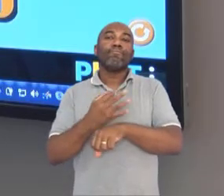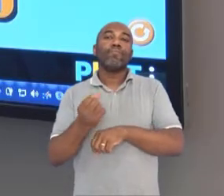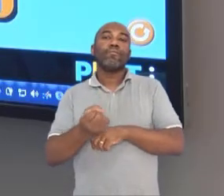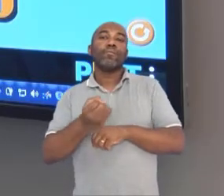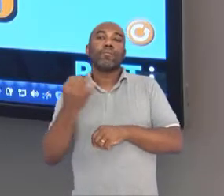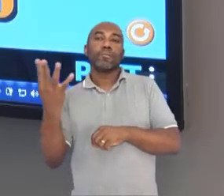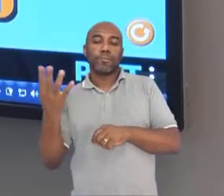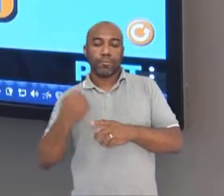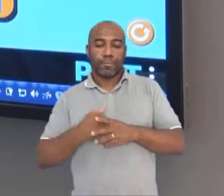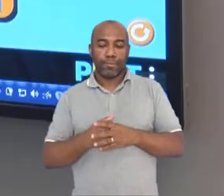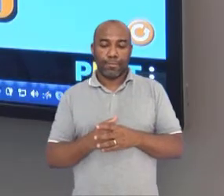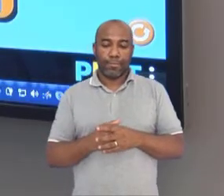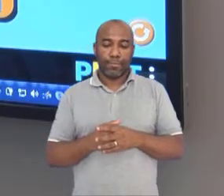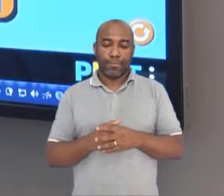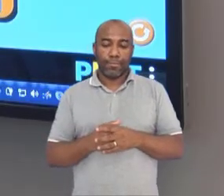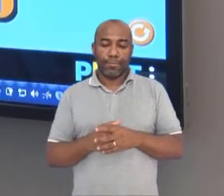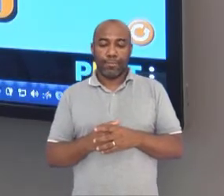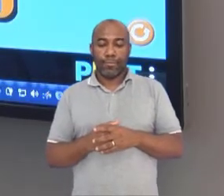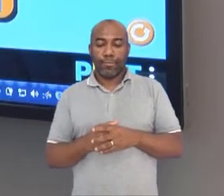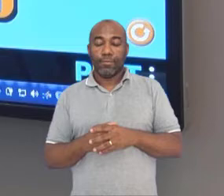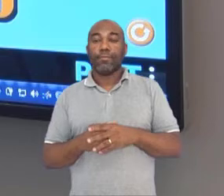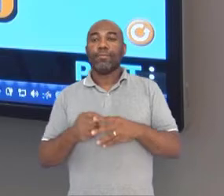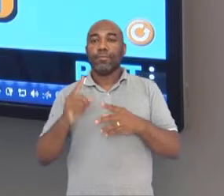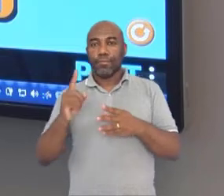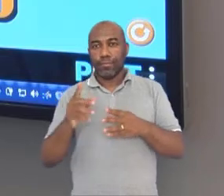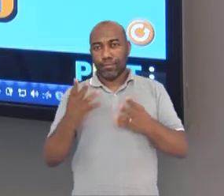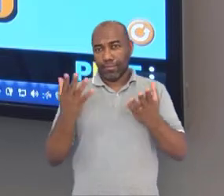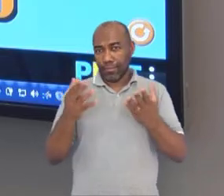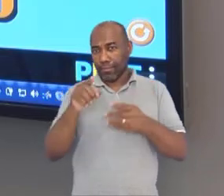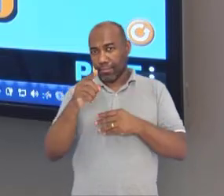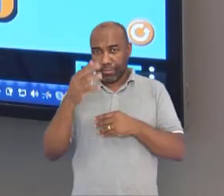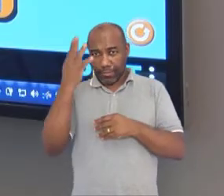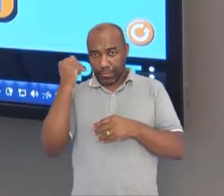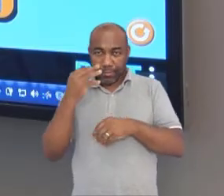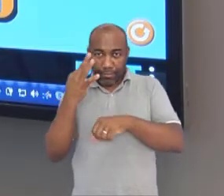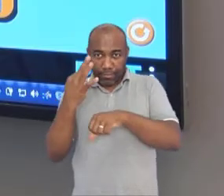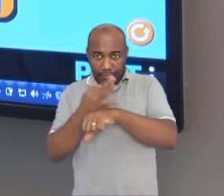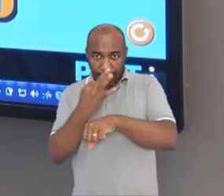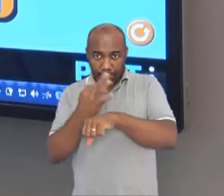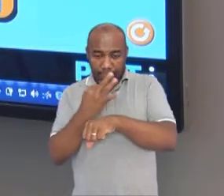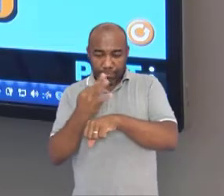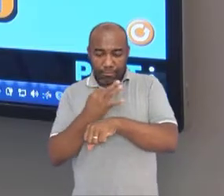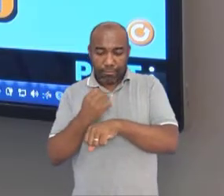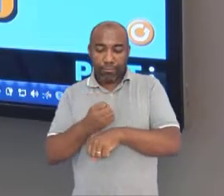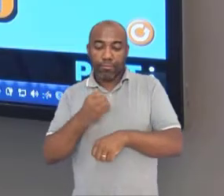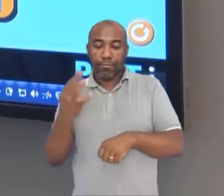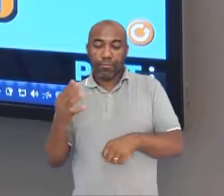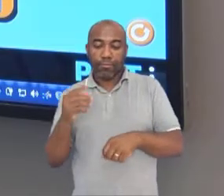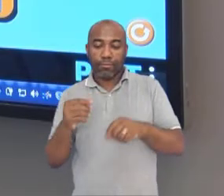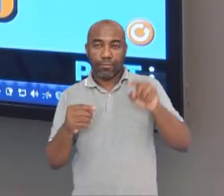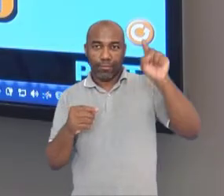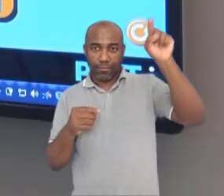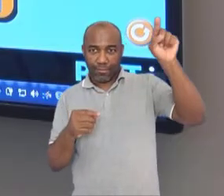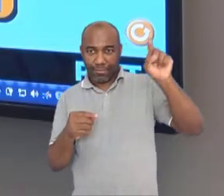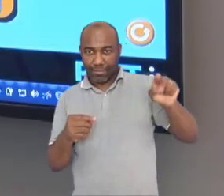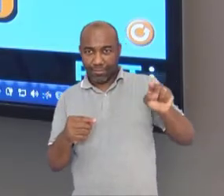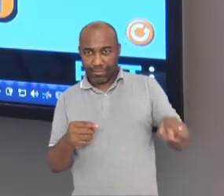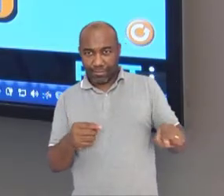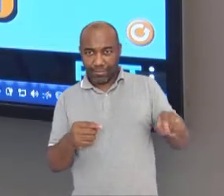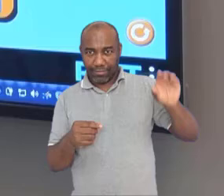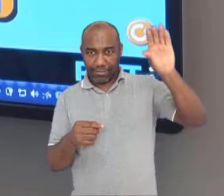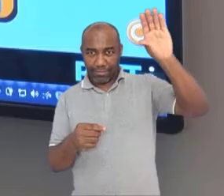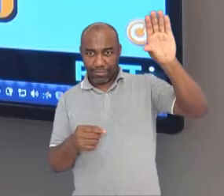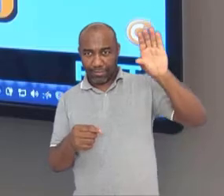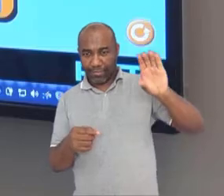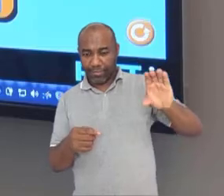agora? Para você calcular a resistência equivalente, você vai pegar essa resistência